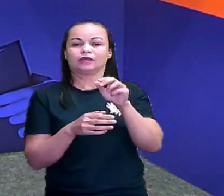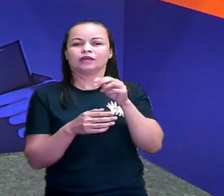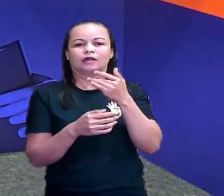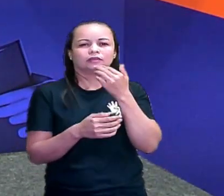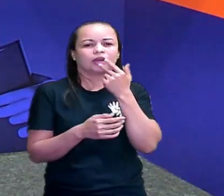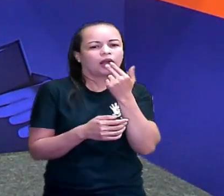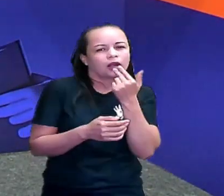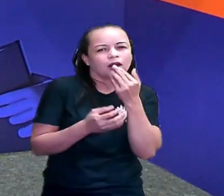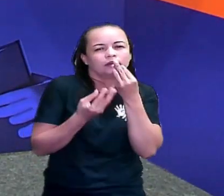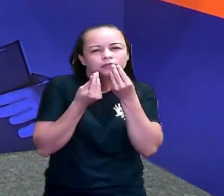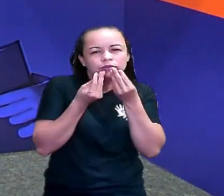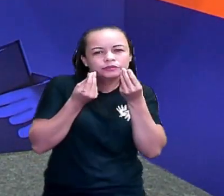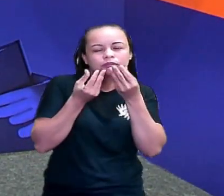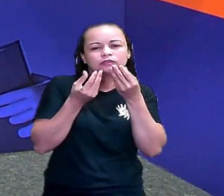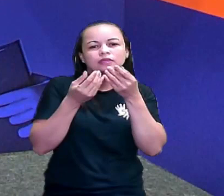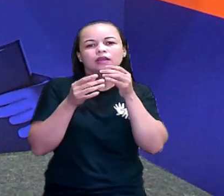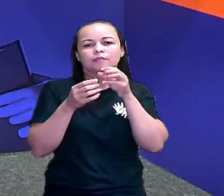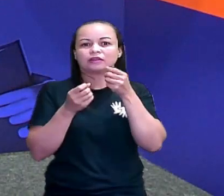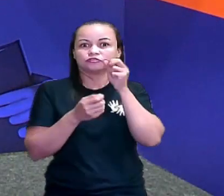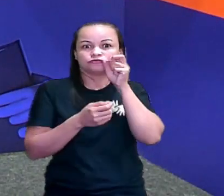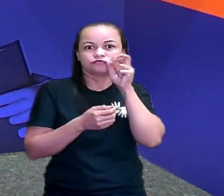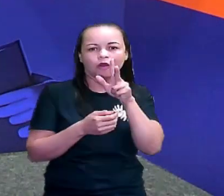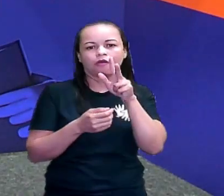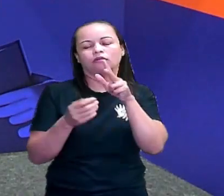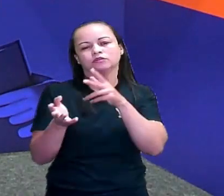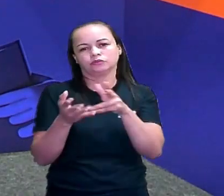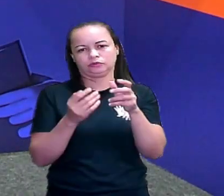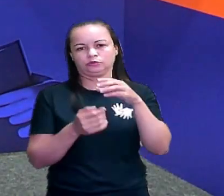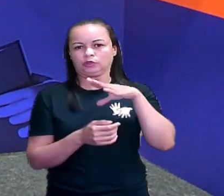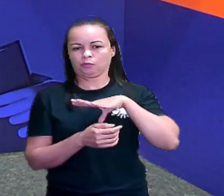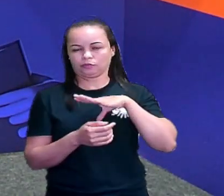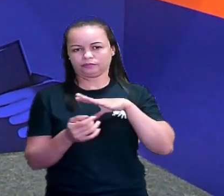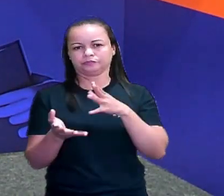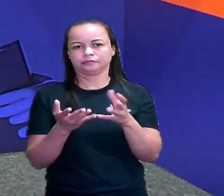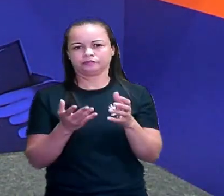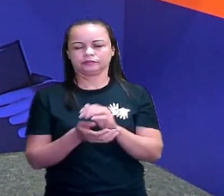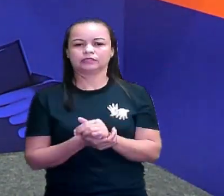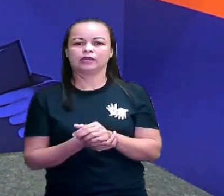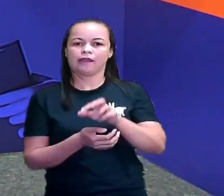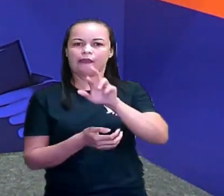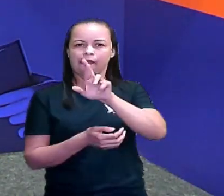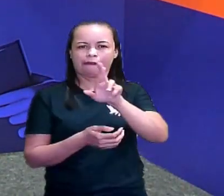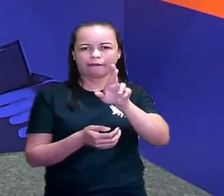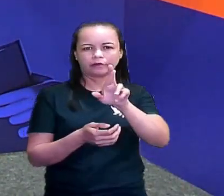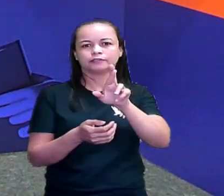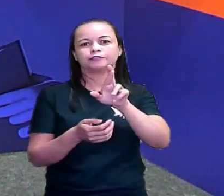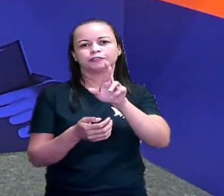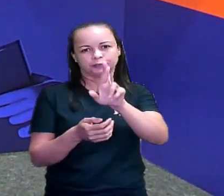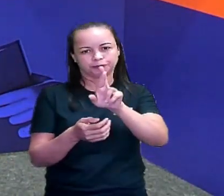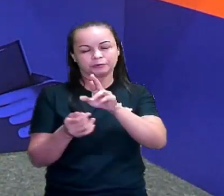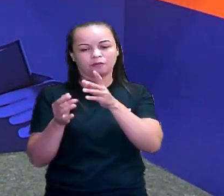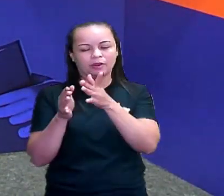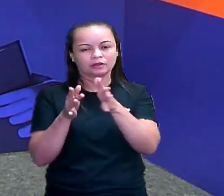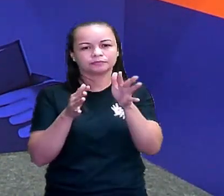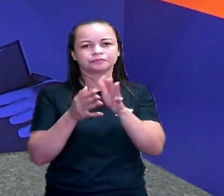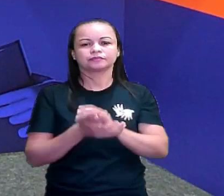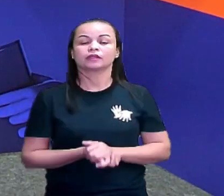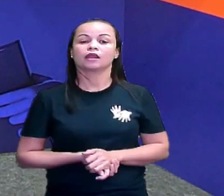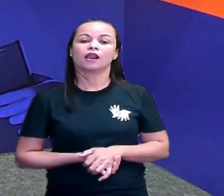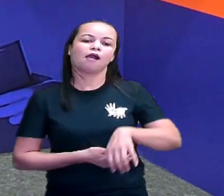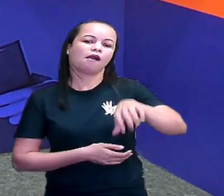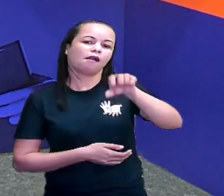a língua, ele é mais forte do que o nosso português, la R, tá certo? La